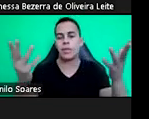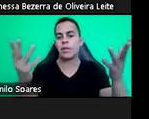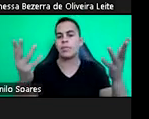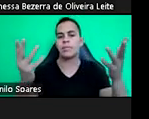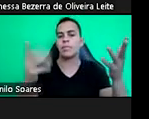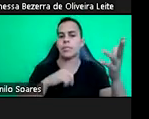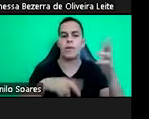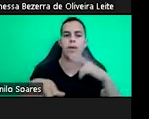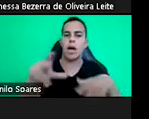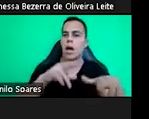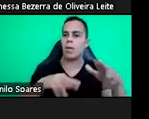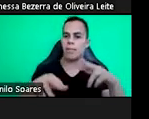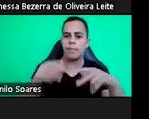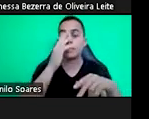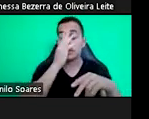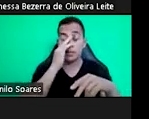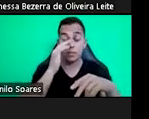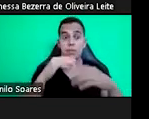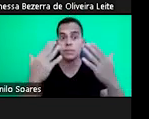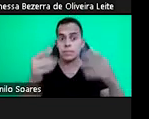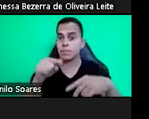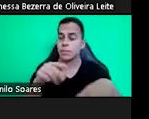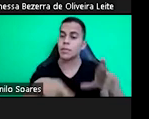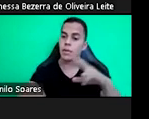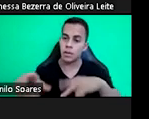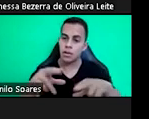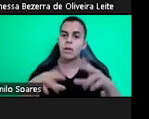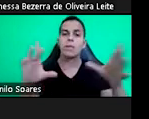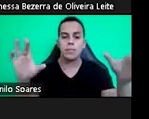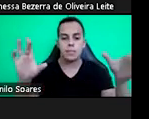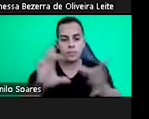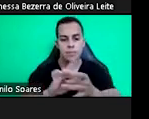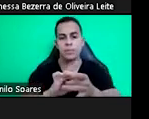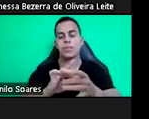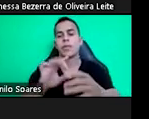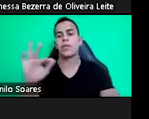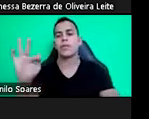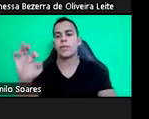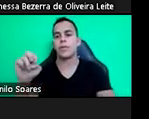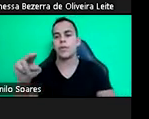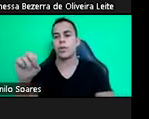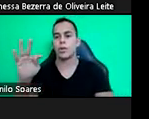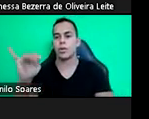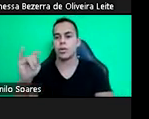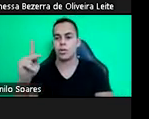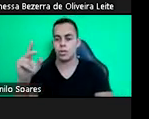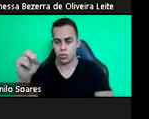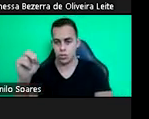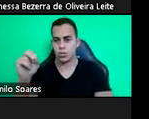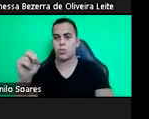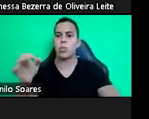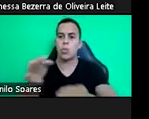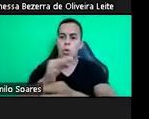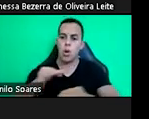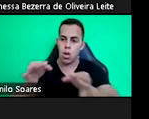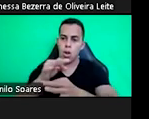grande, e essa variabilidade ela se associa com fenótipos moleculares que podem modular, por exemplo,